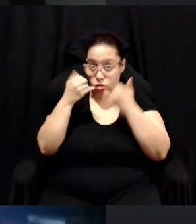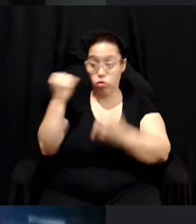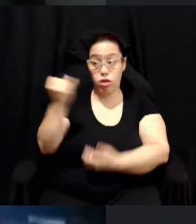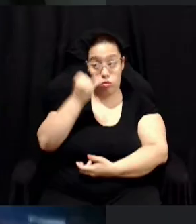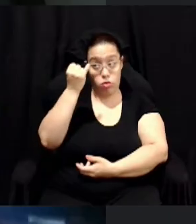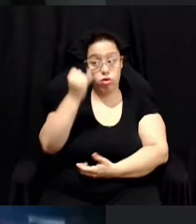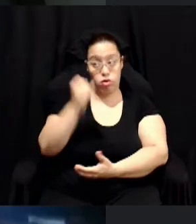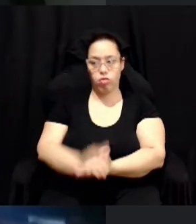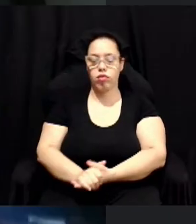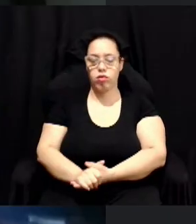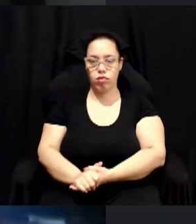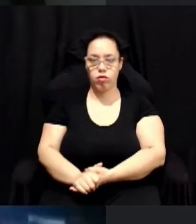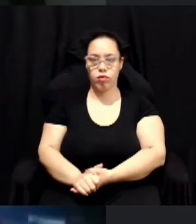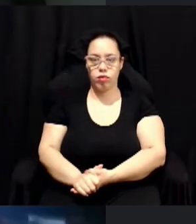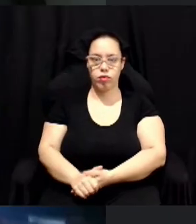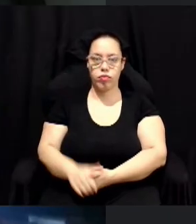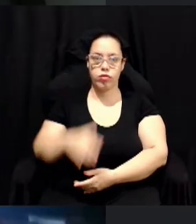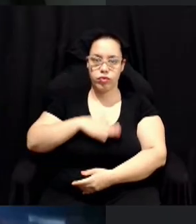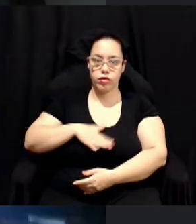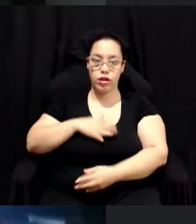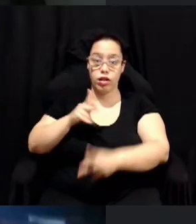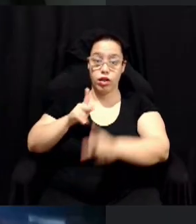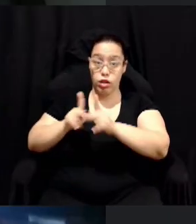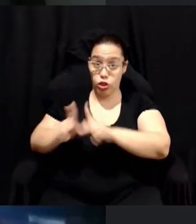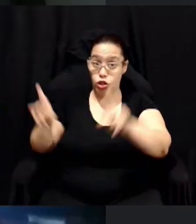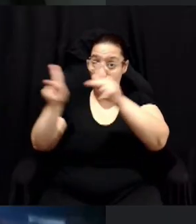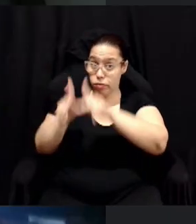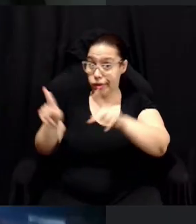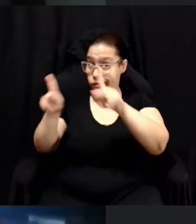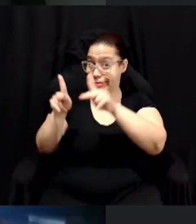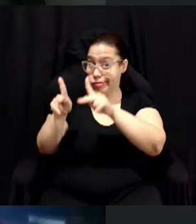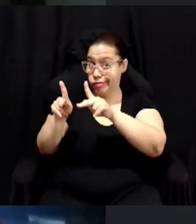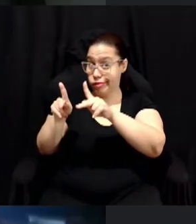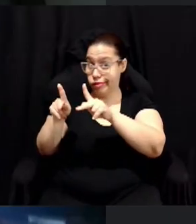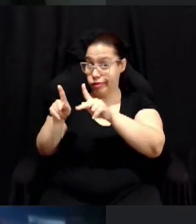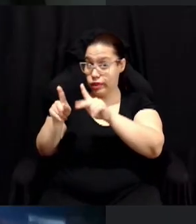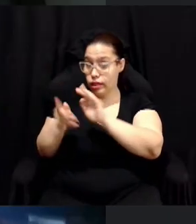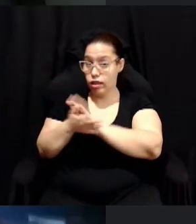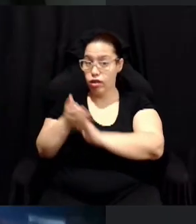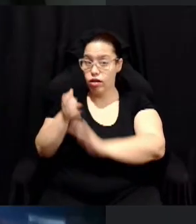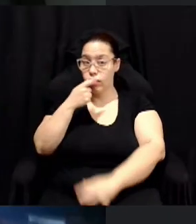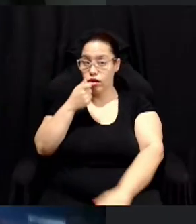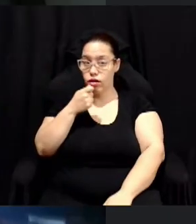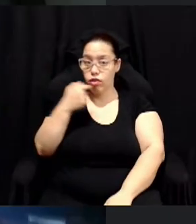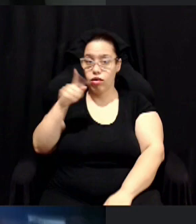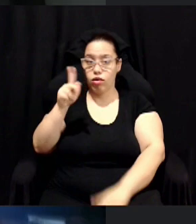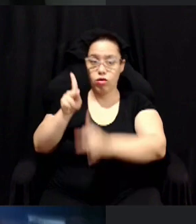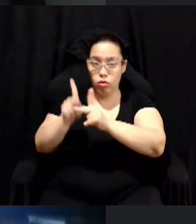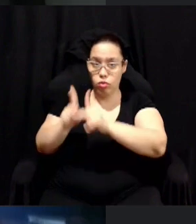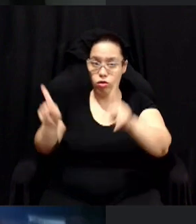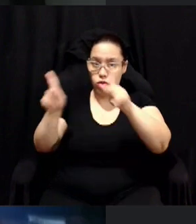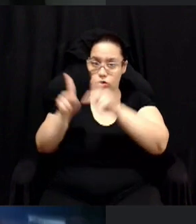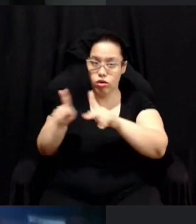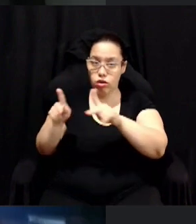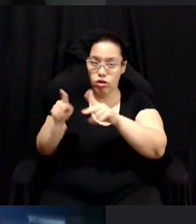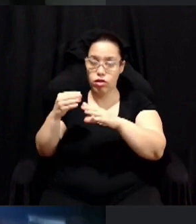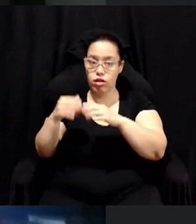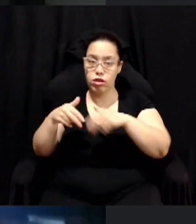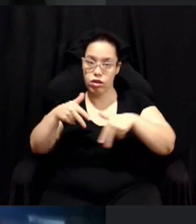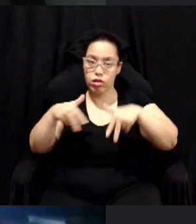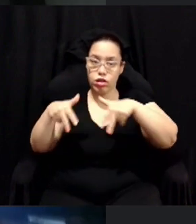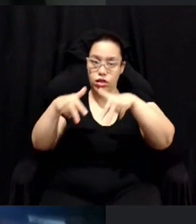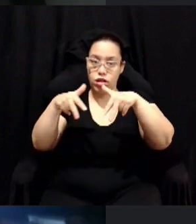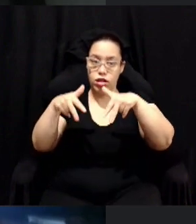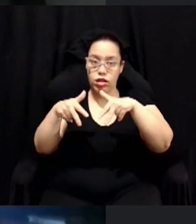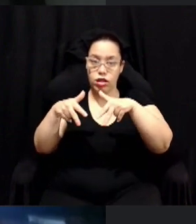brinco, porque eu gosto muito de ir em shopping, né? Então, às vezes eu tomo a medicação, espero fazer efeito, vou pro shopping, aí eu entro andando super bem e tal.